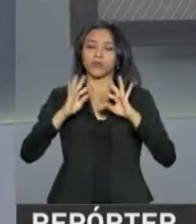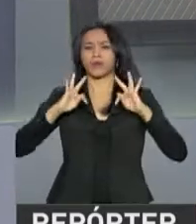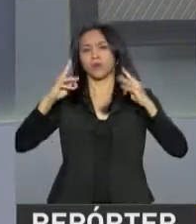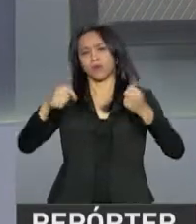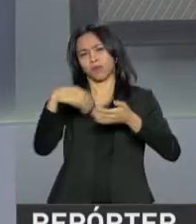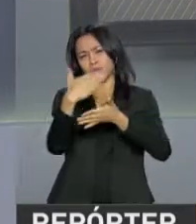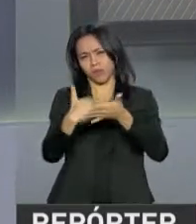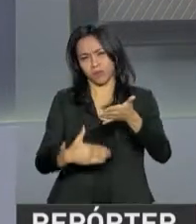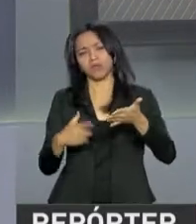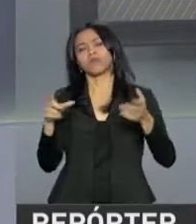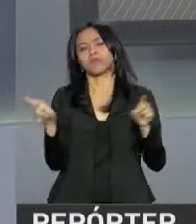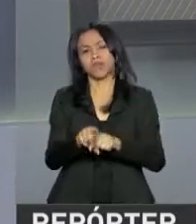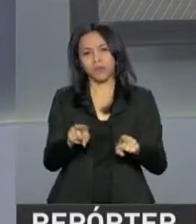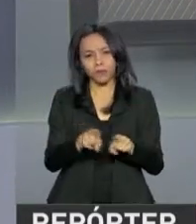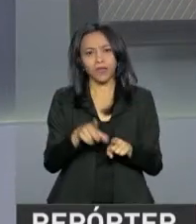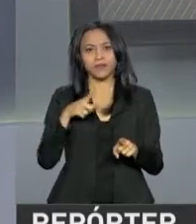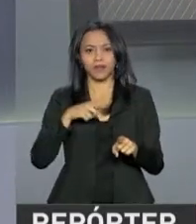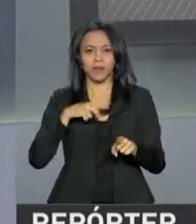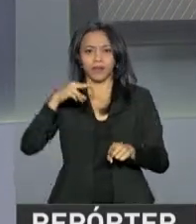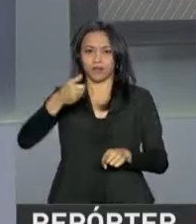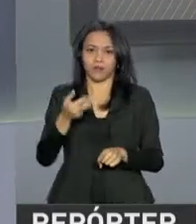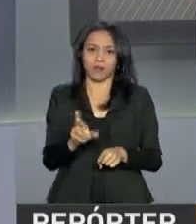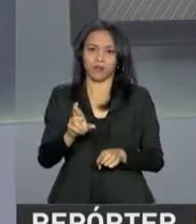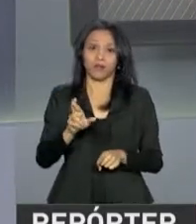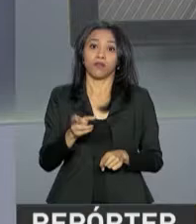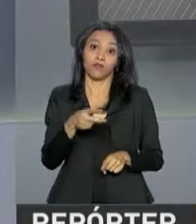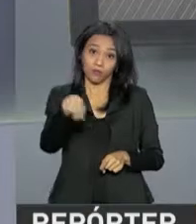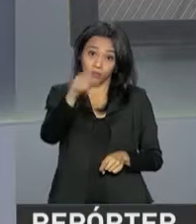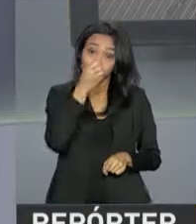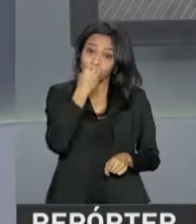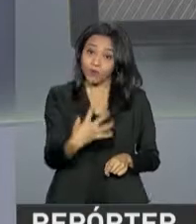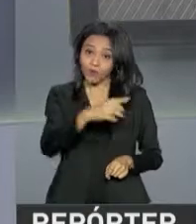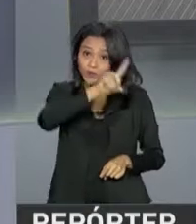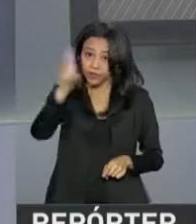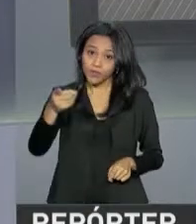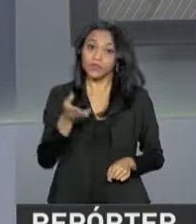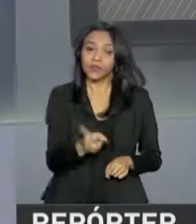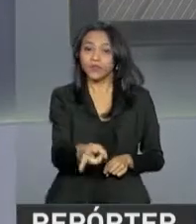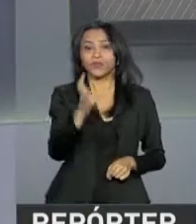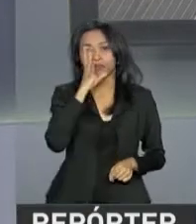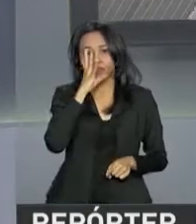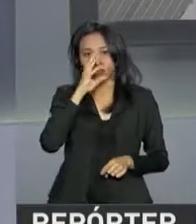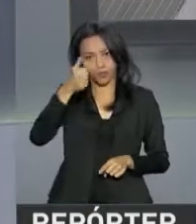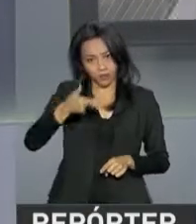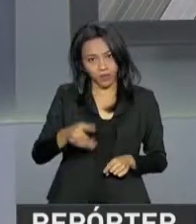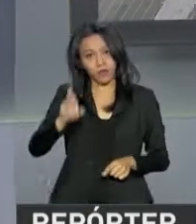nossa programação também está na página da NBR na internet. Um bom dia para você e continue com a